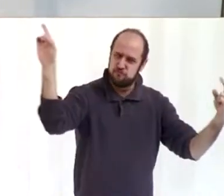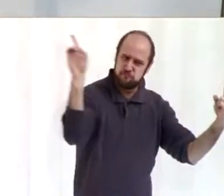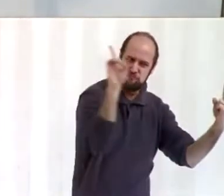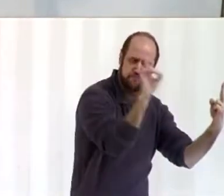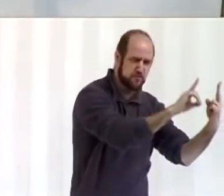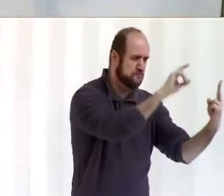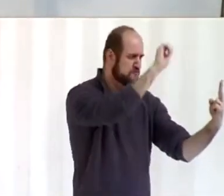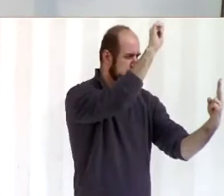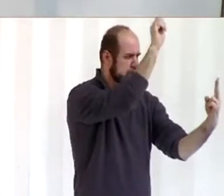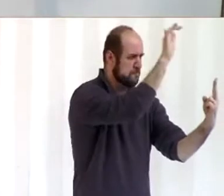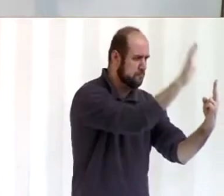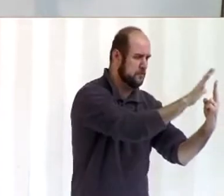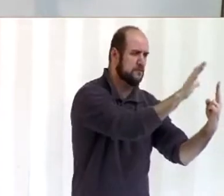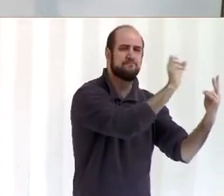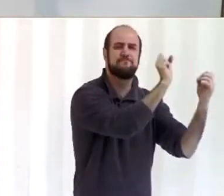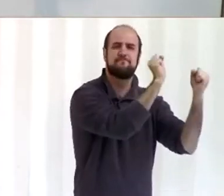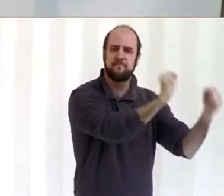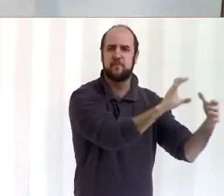é possível.